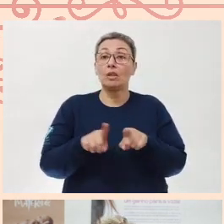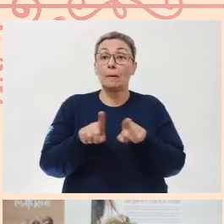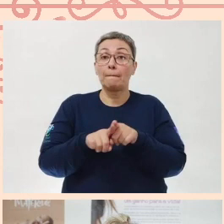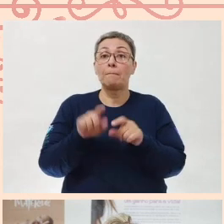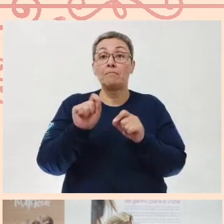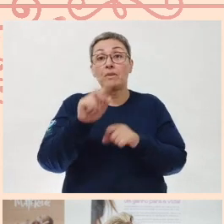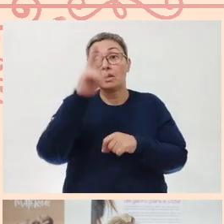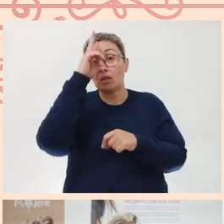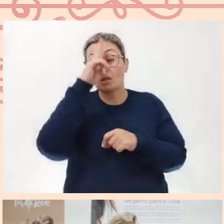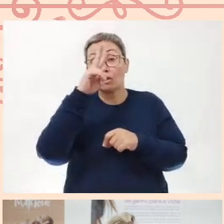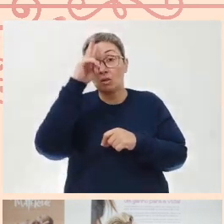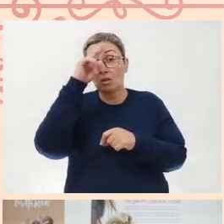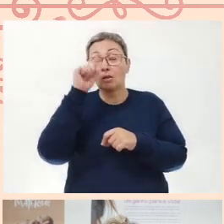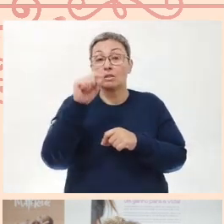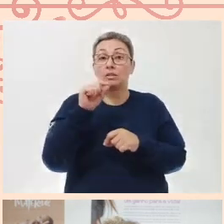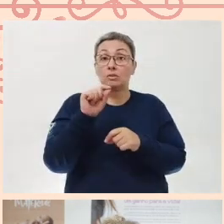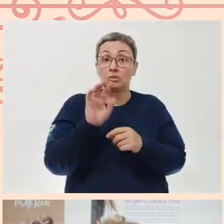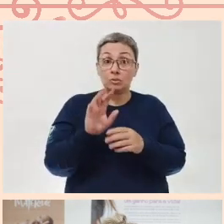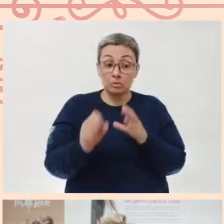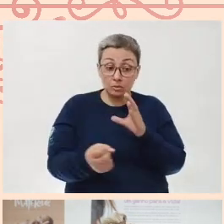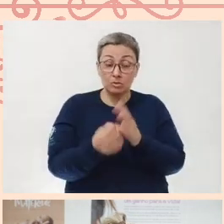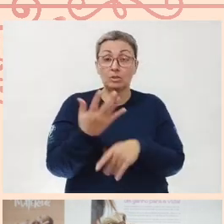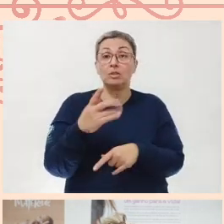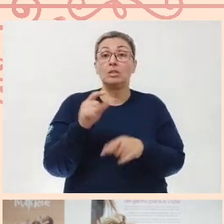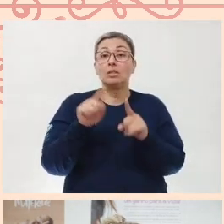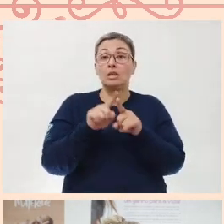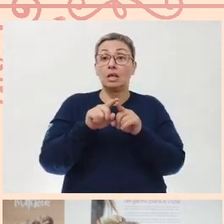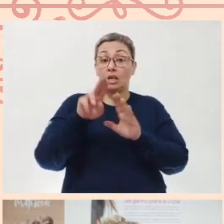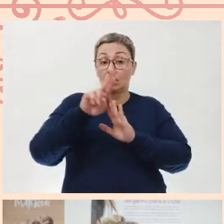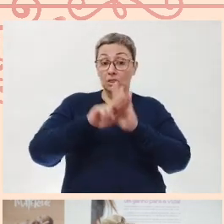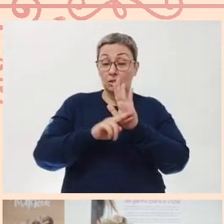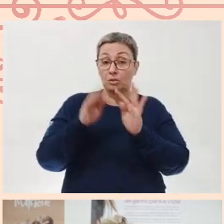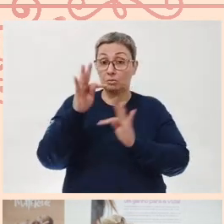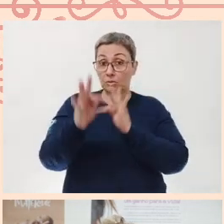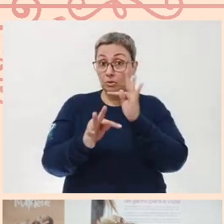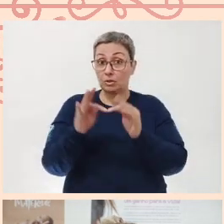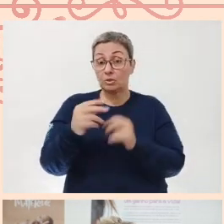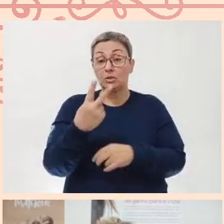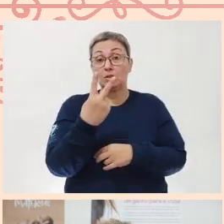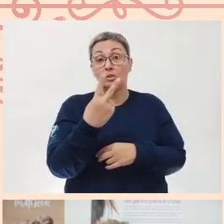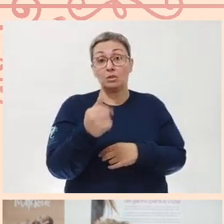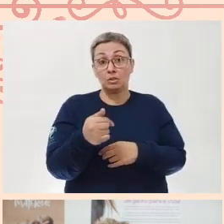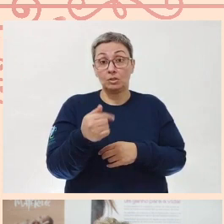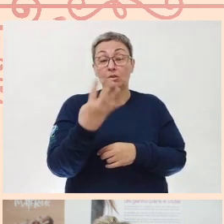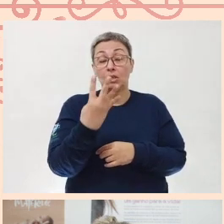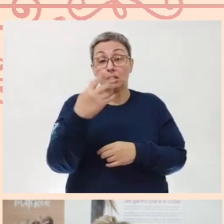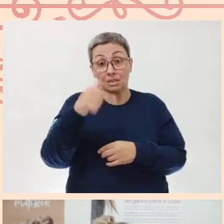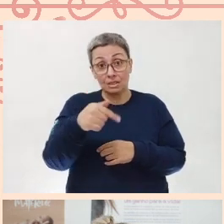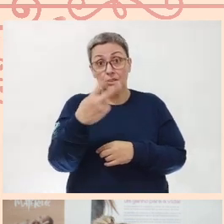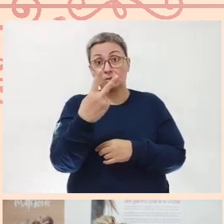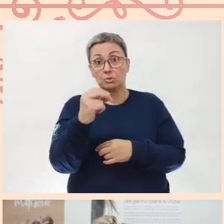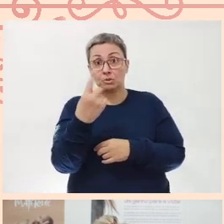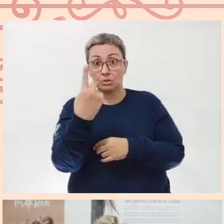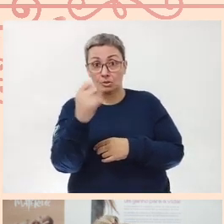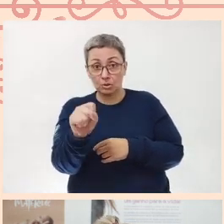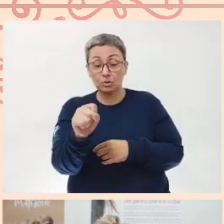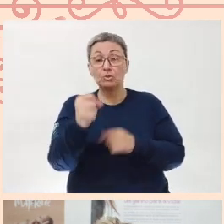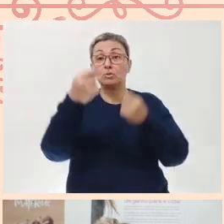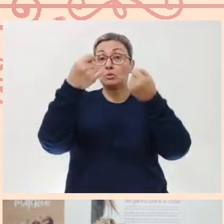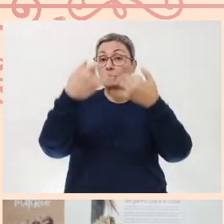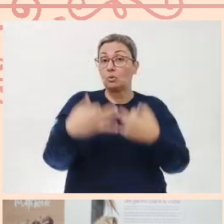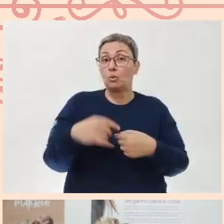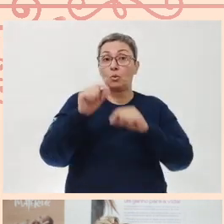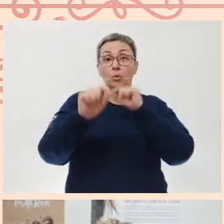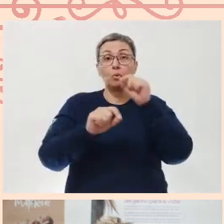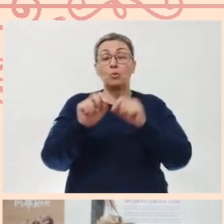E também nos lembra da implementação da norma técnica 47 de 2018,